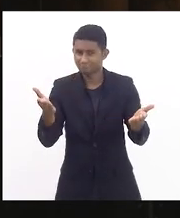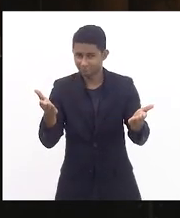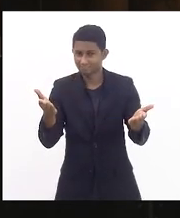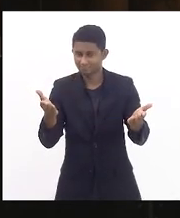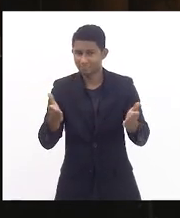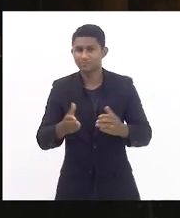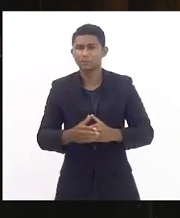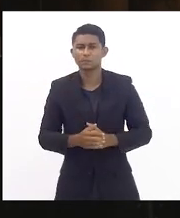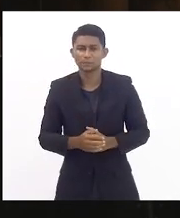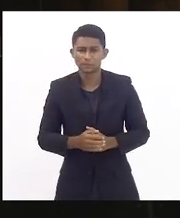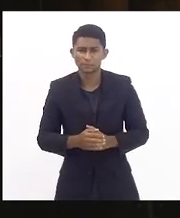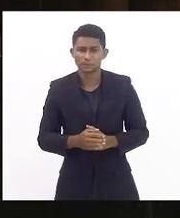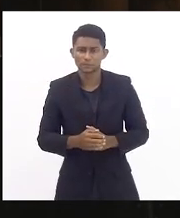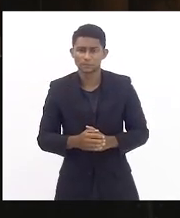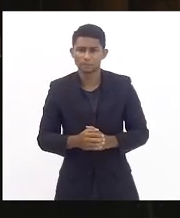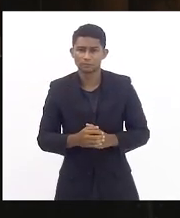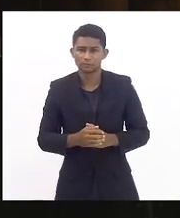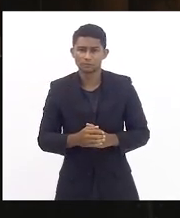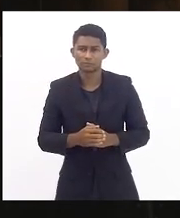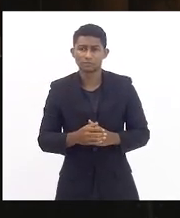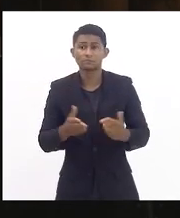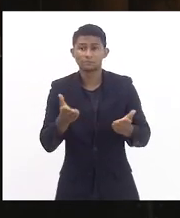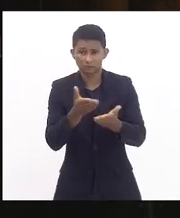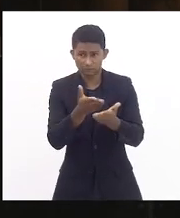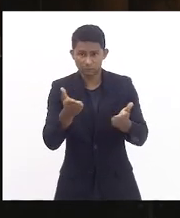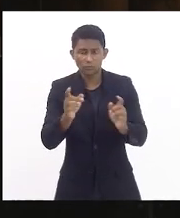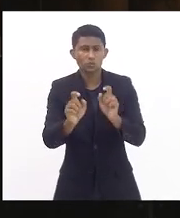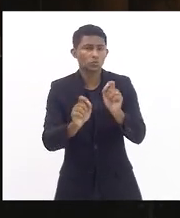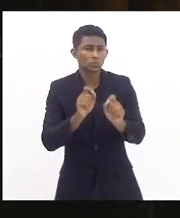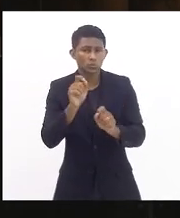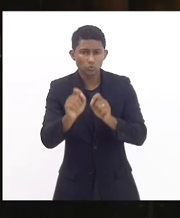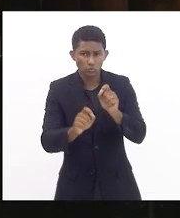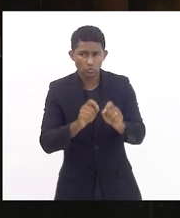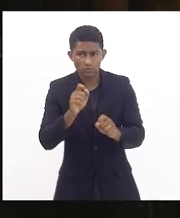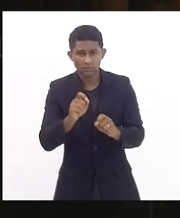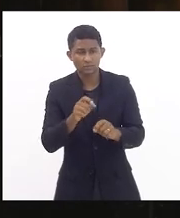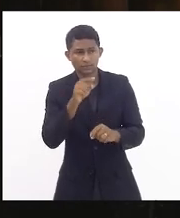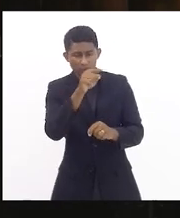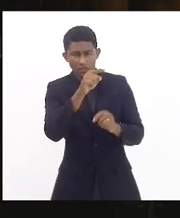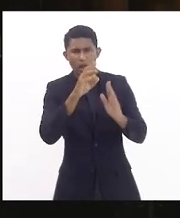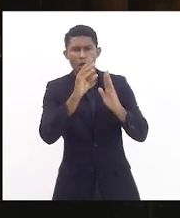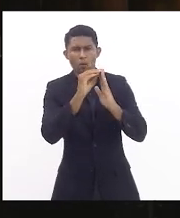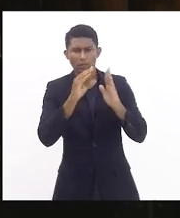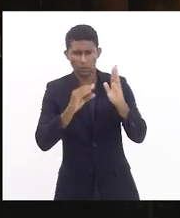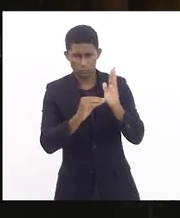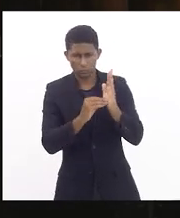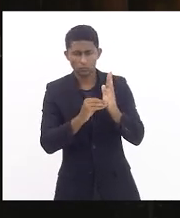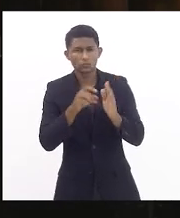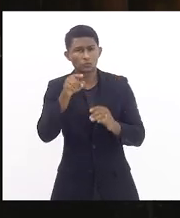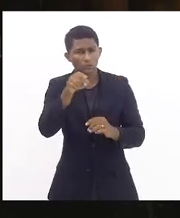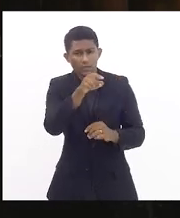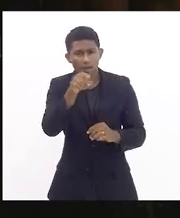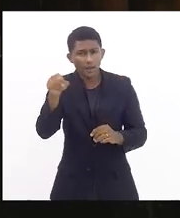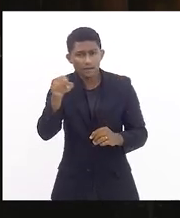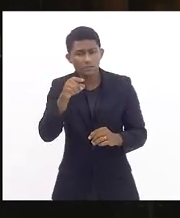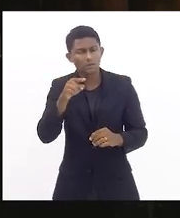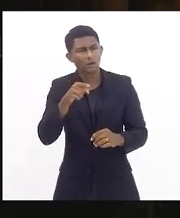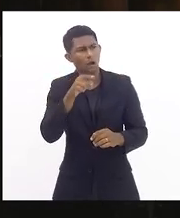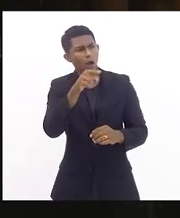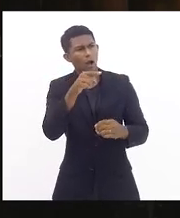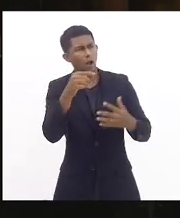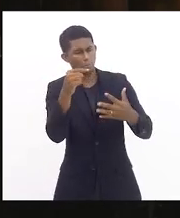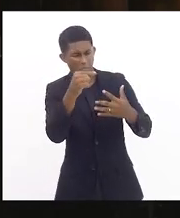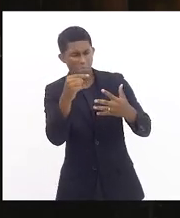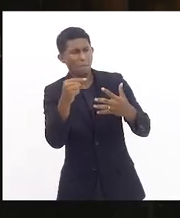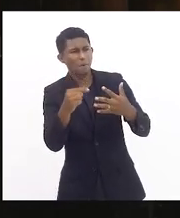parlamentares que procurasse tomar conhecimento desse conteúdo absurdo, esse conteúdo